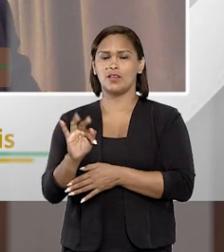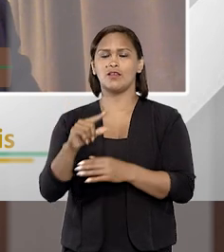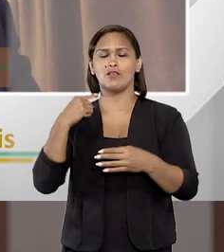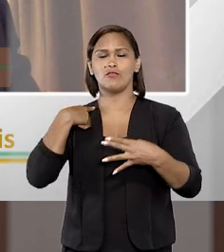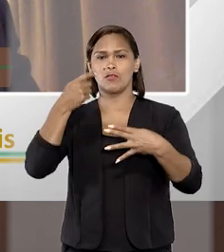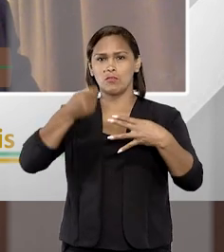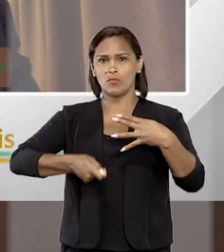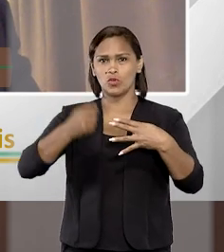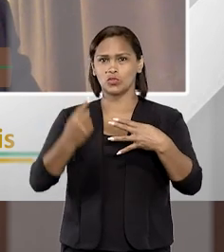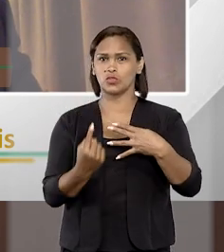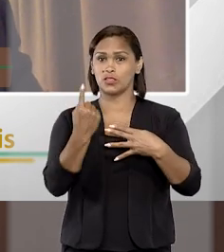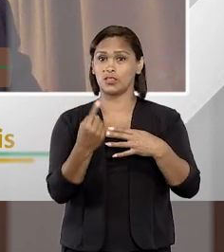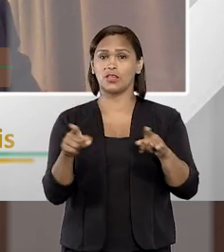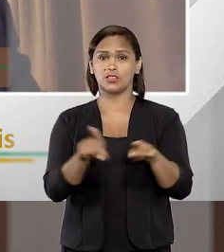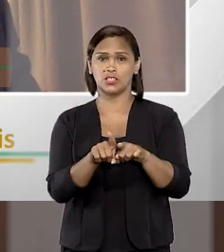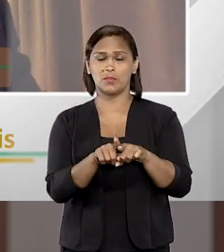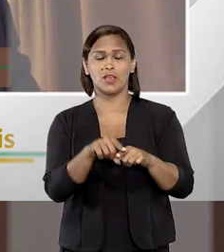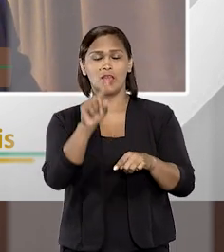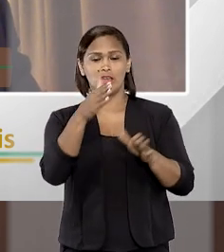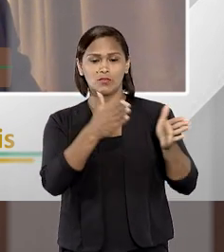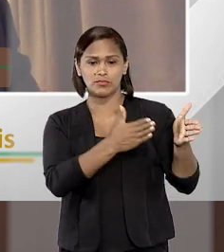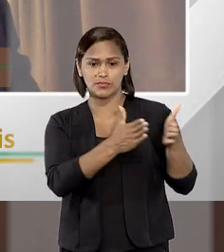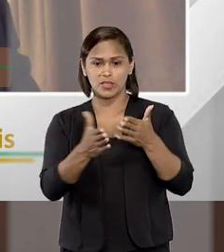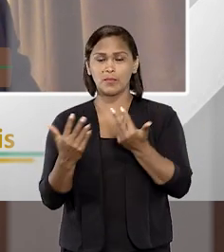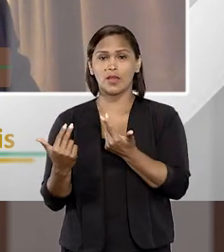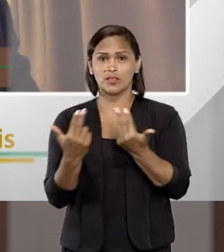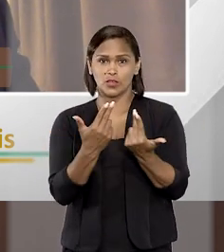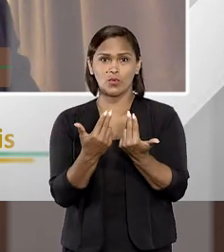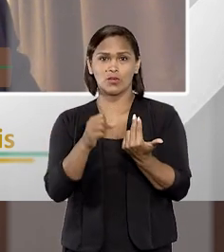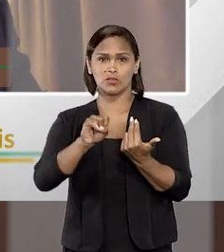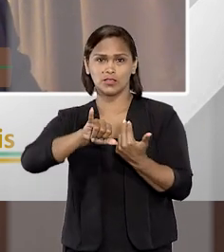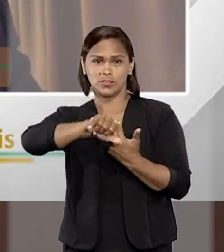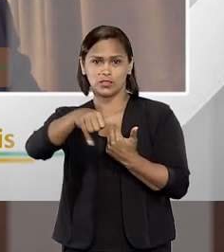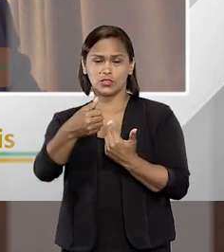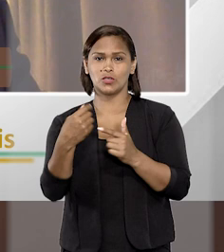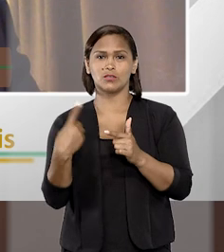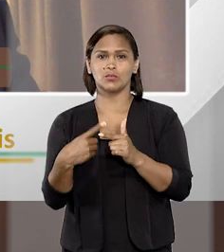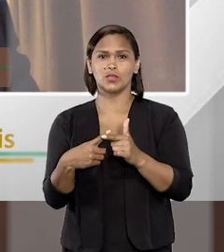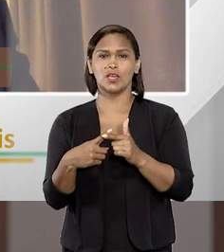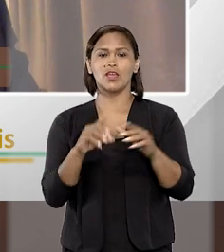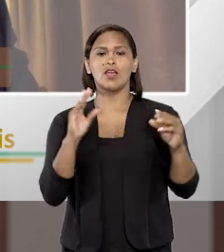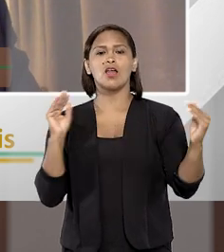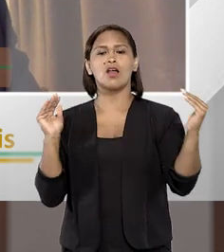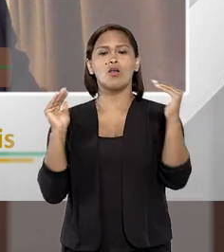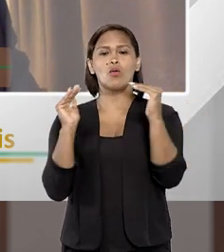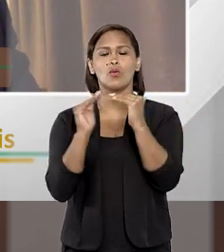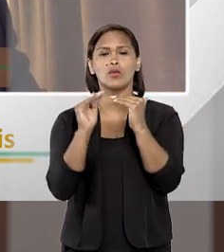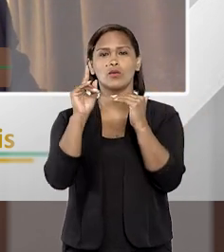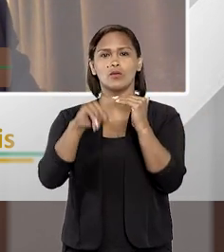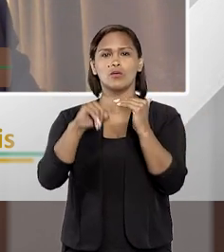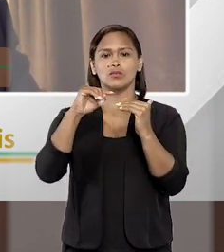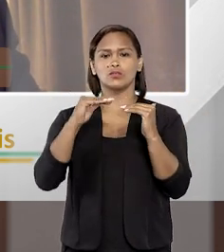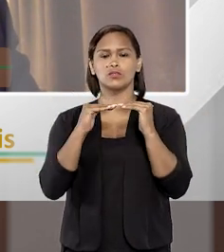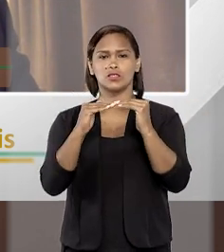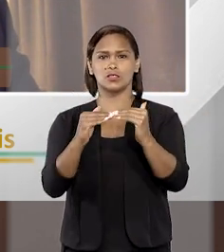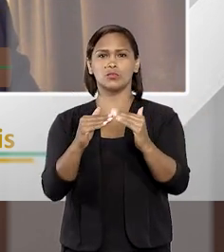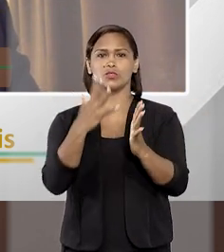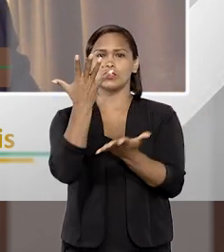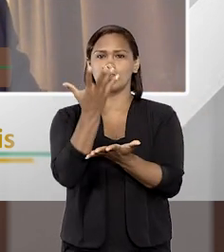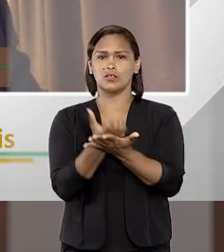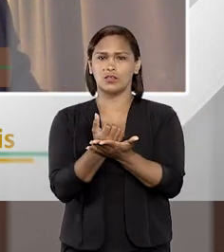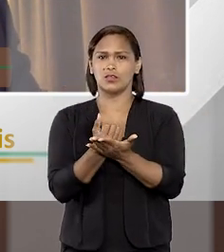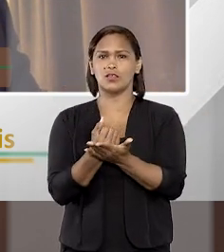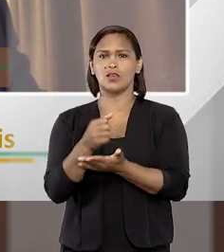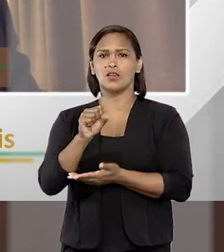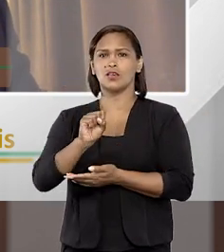monocrática CD Turma Elas têm caminhado no mesmo sentido ao encontro dessa posição adotada